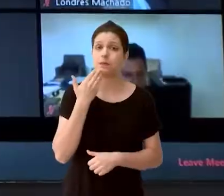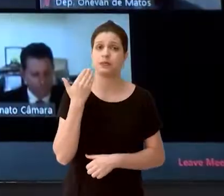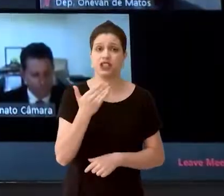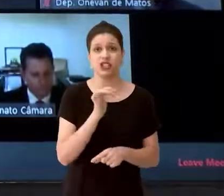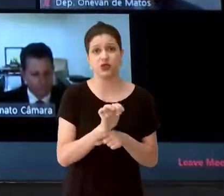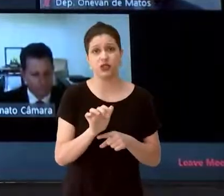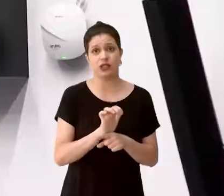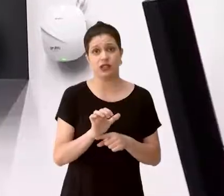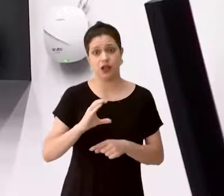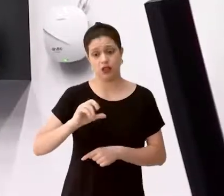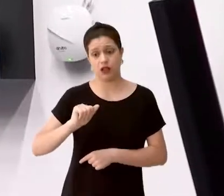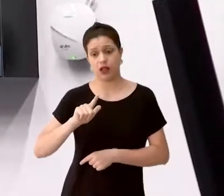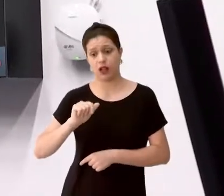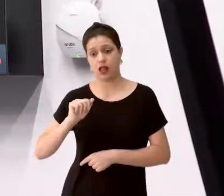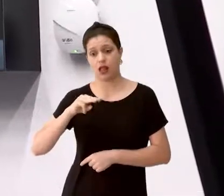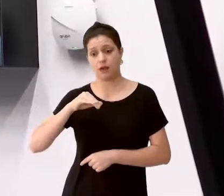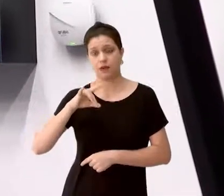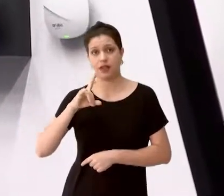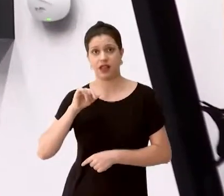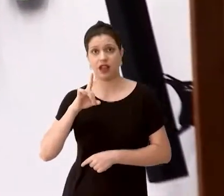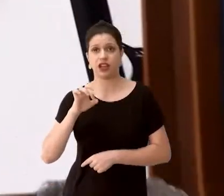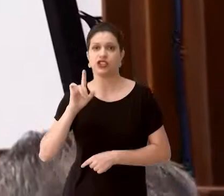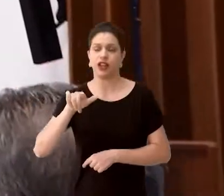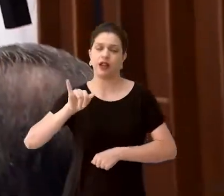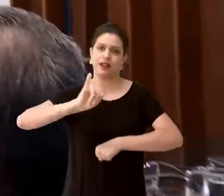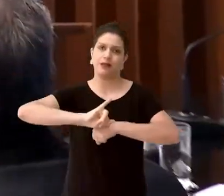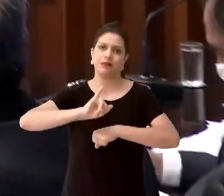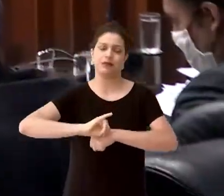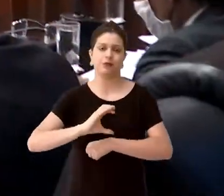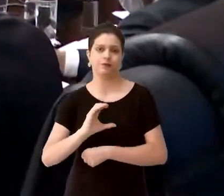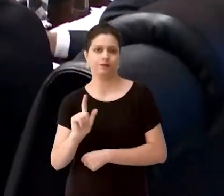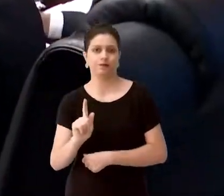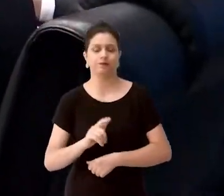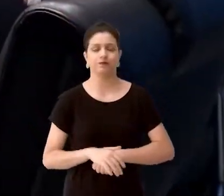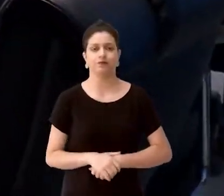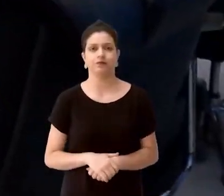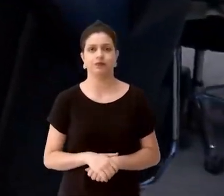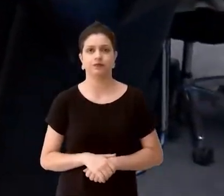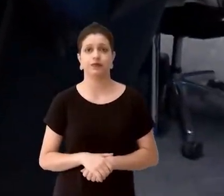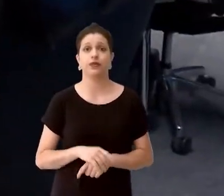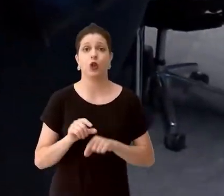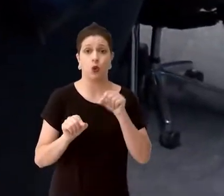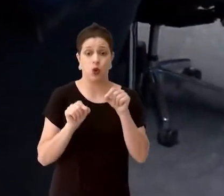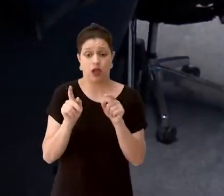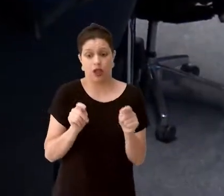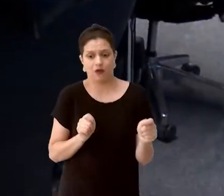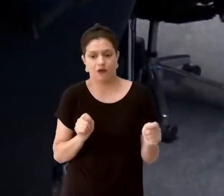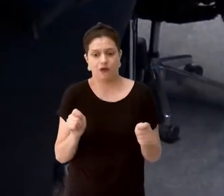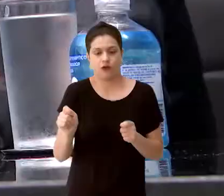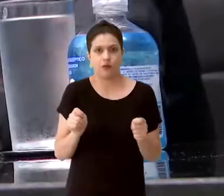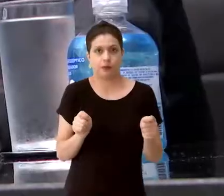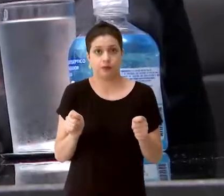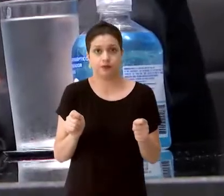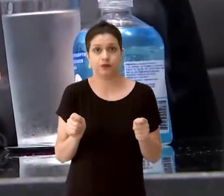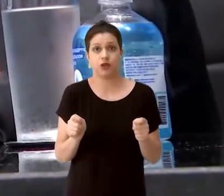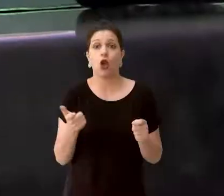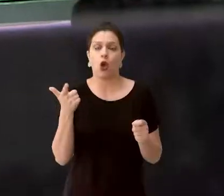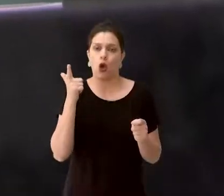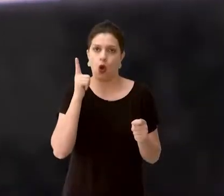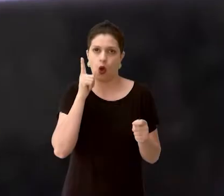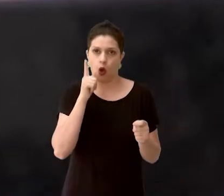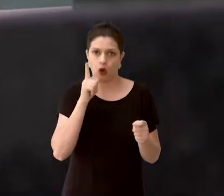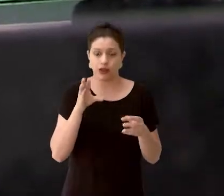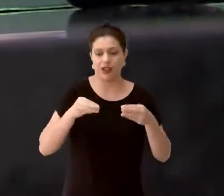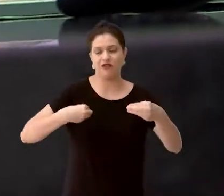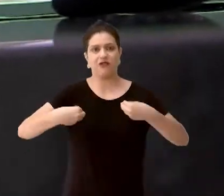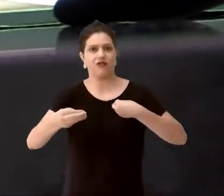ainda o primeiro pedido de estado de calamidade pública de um município, que foi da capital, Campo Grande. Ele permite